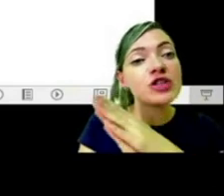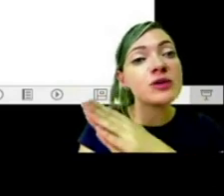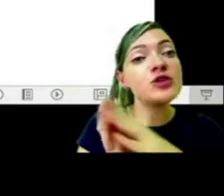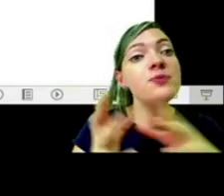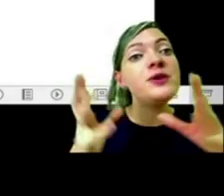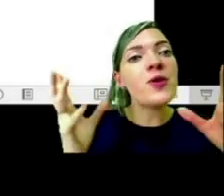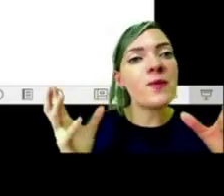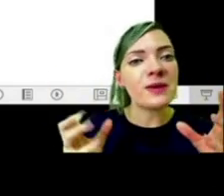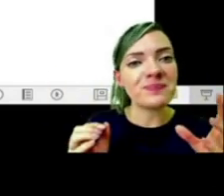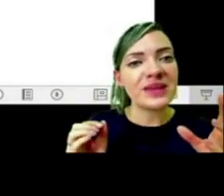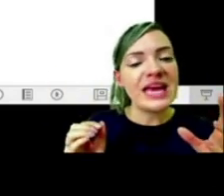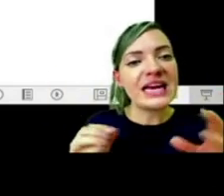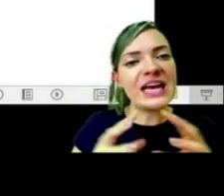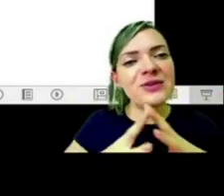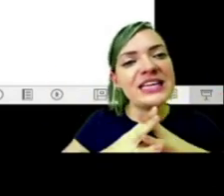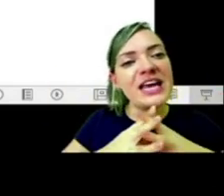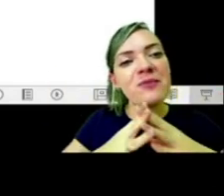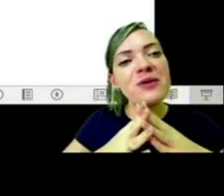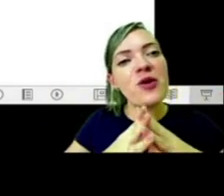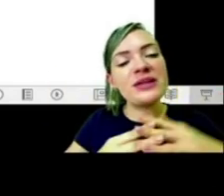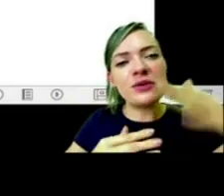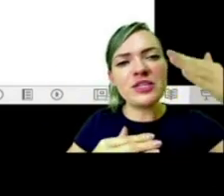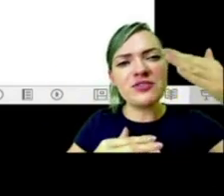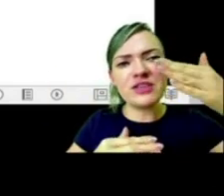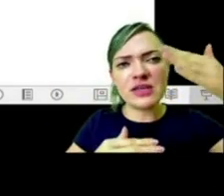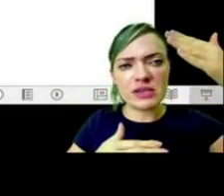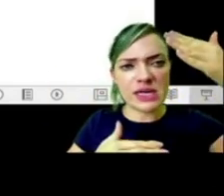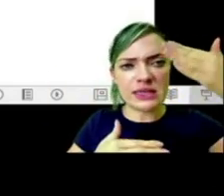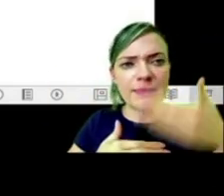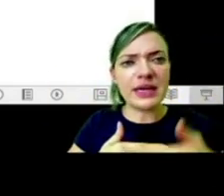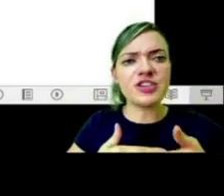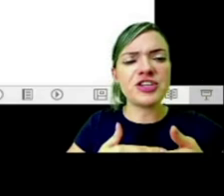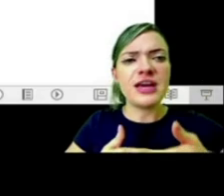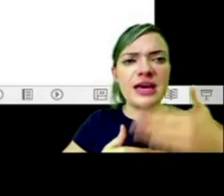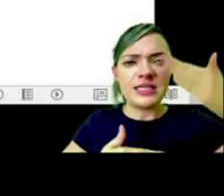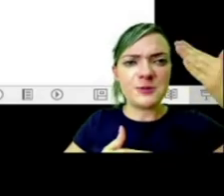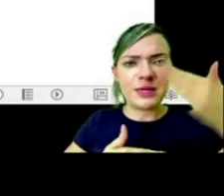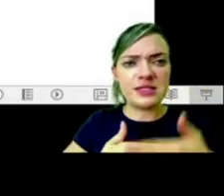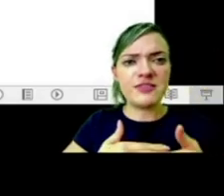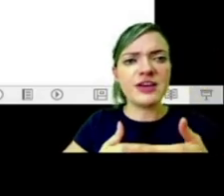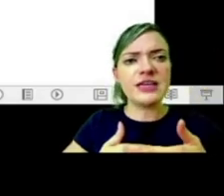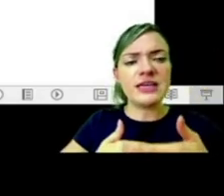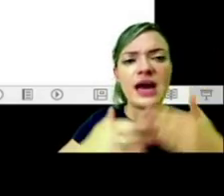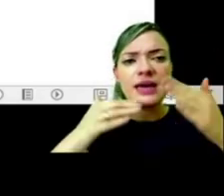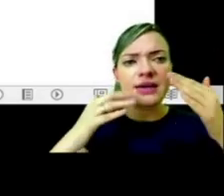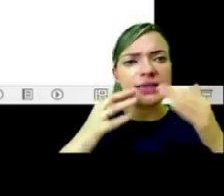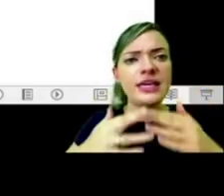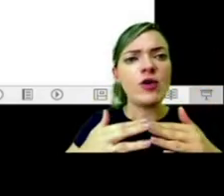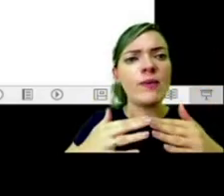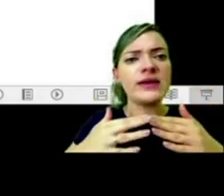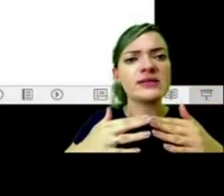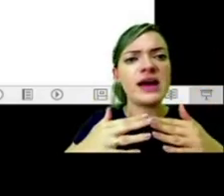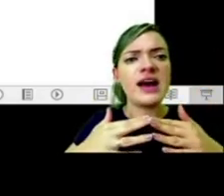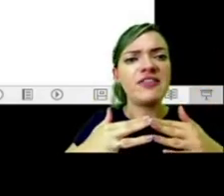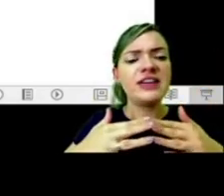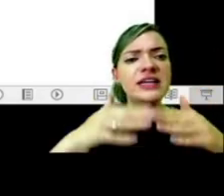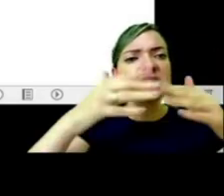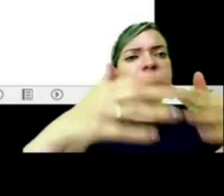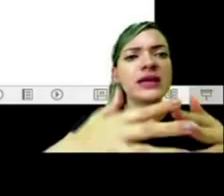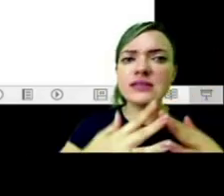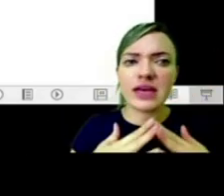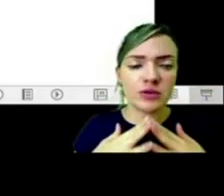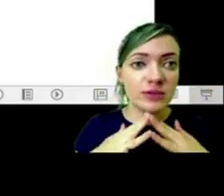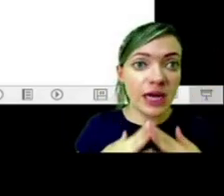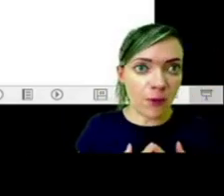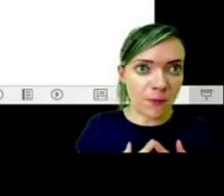específicos, aí eu chamo de bioma. Claro que nem o bioma tem uma divisão exatamente específica ali. Ah, e aqui começa a África,